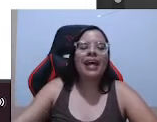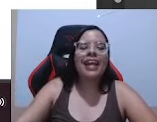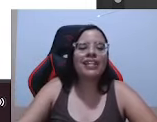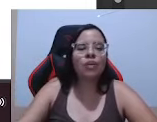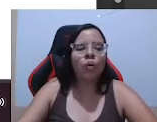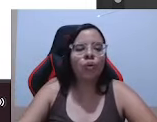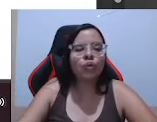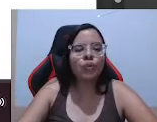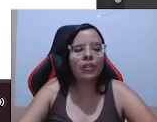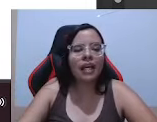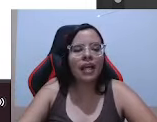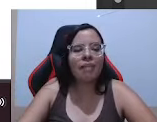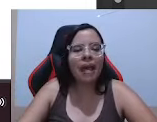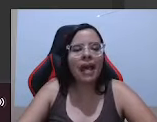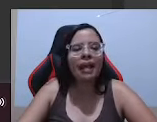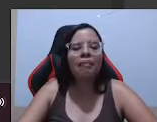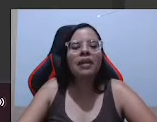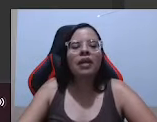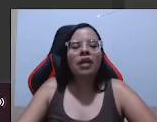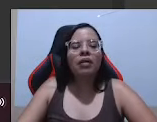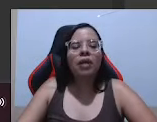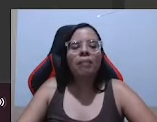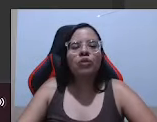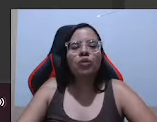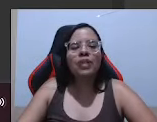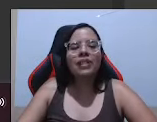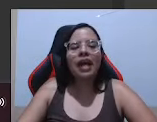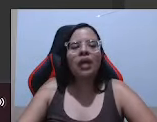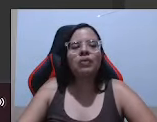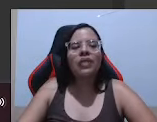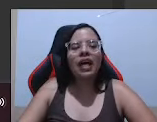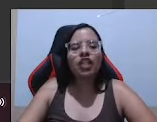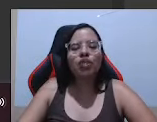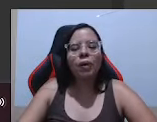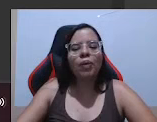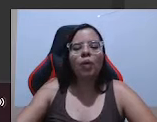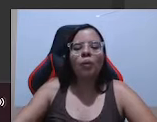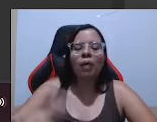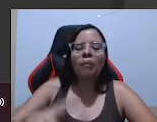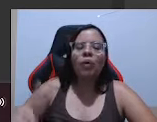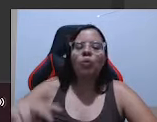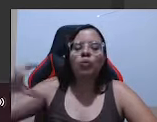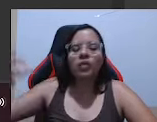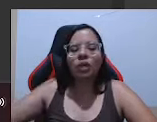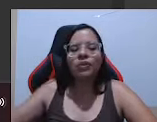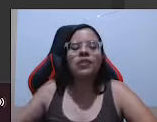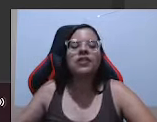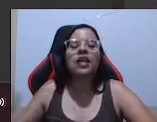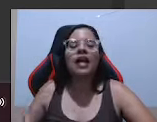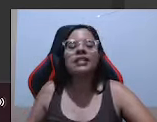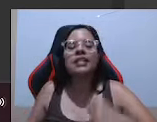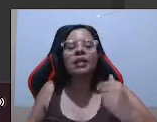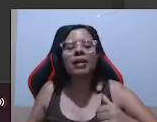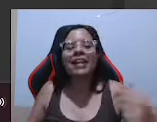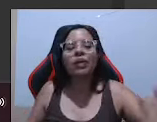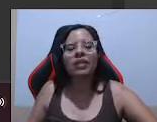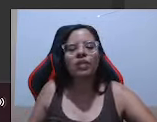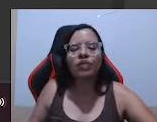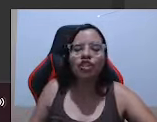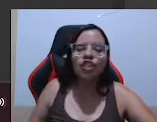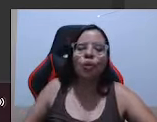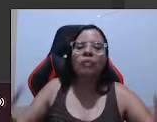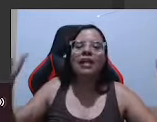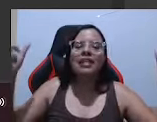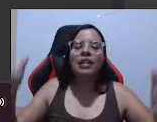apostilas para esse concurso de Ilhabela. E para os dois cargos aqui de PEB 1, PEB 1 dos anos iniciais e também da